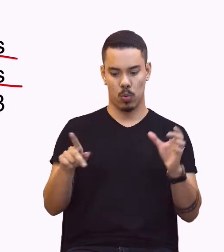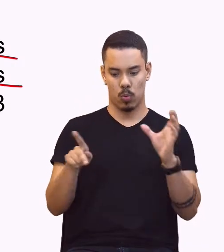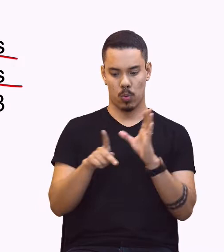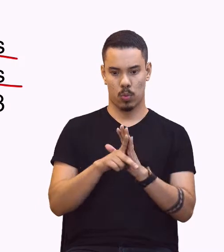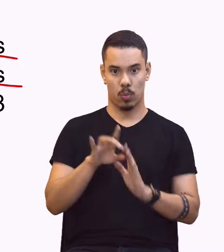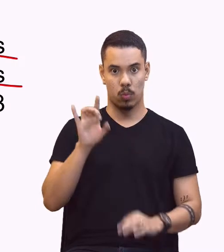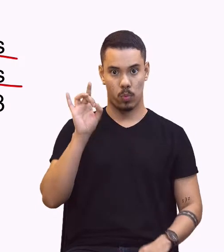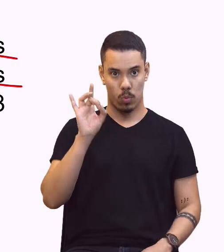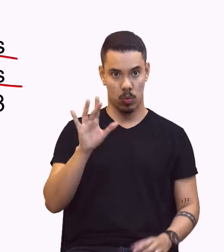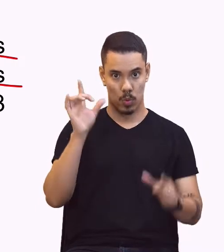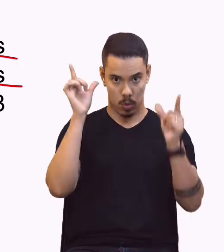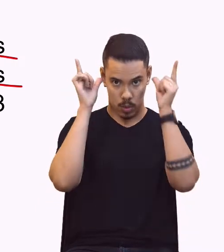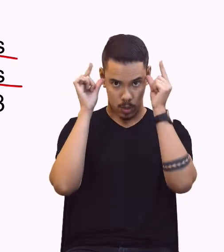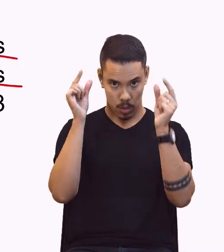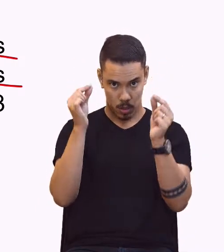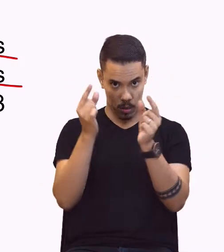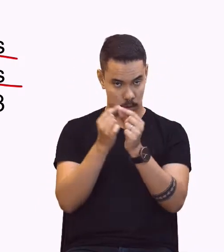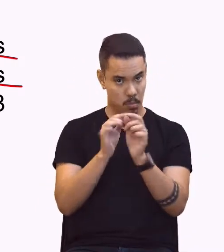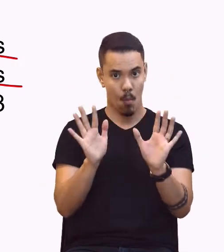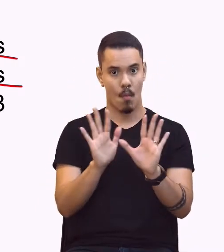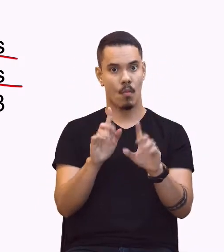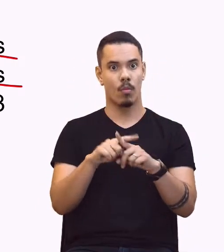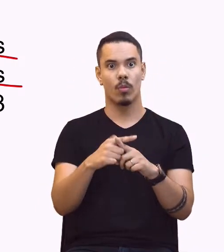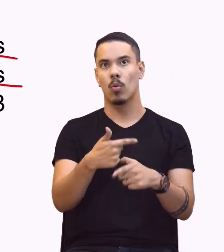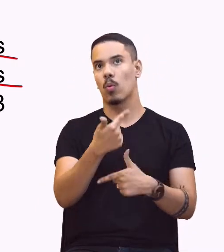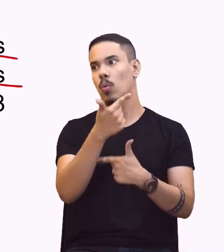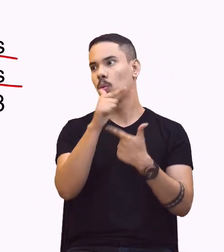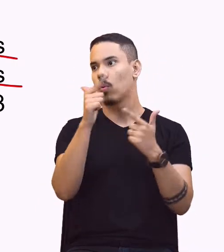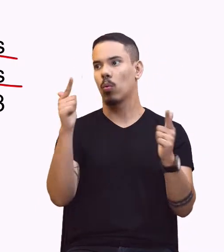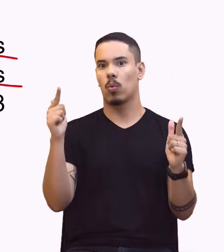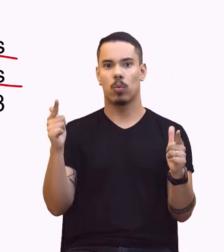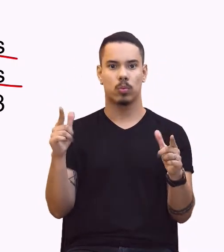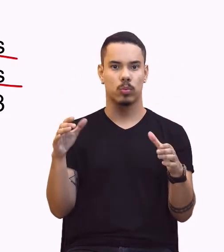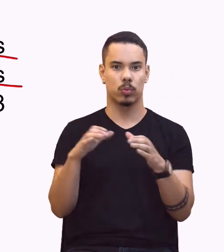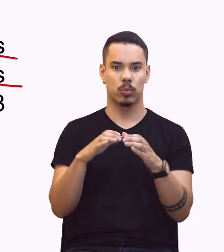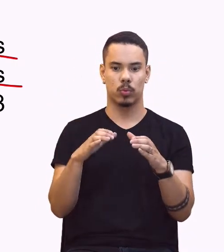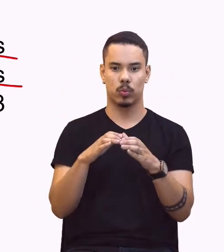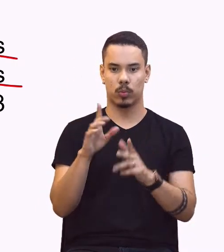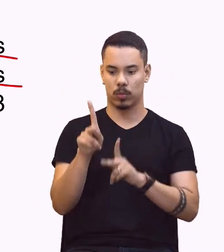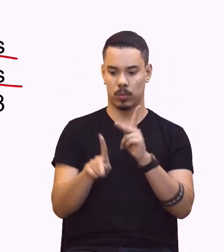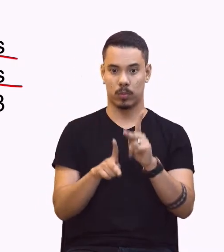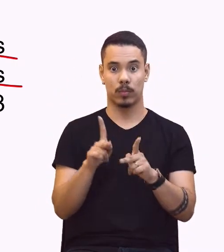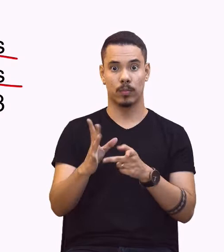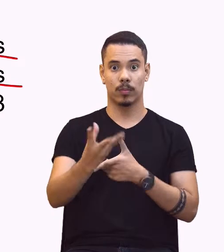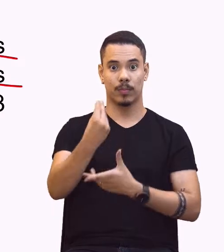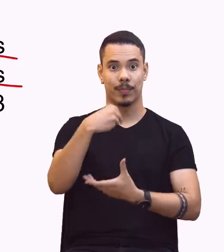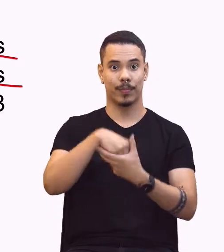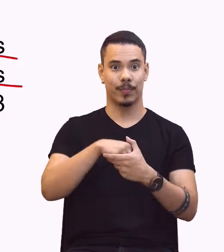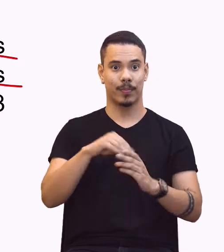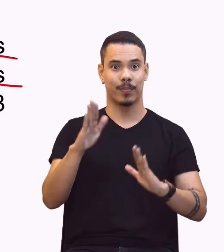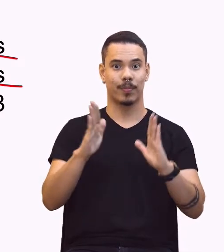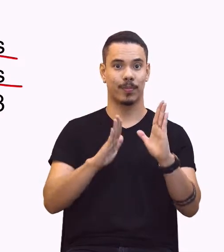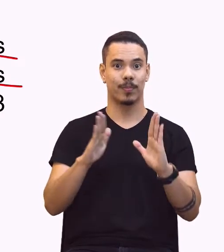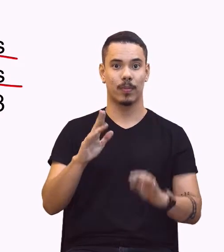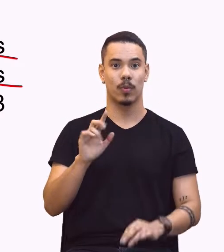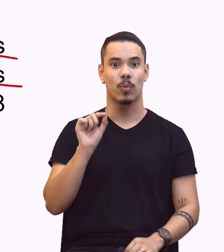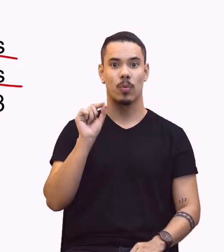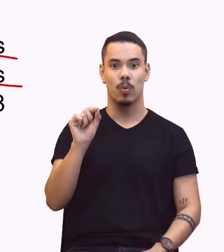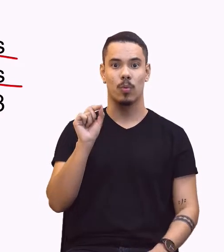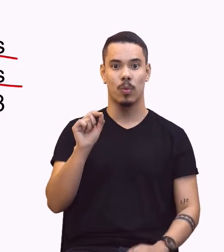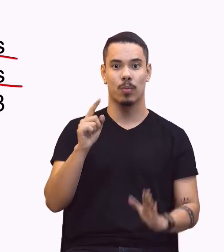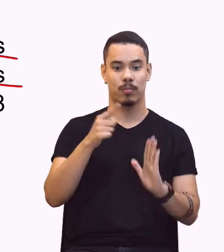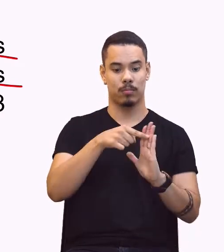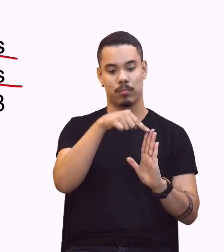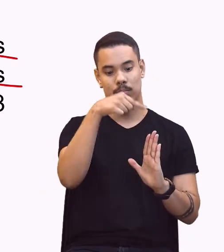por gregos, mas por diversos outros povos. E isso está dentro do período que a gente costuma chamar de